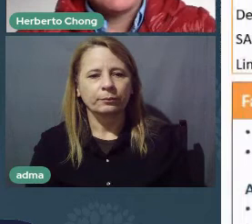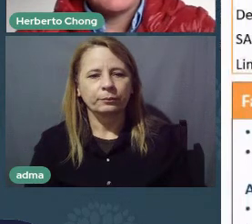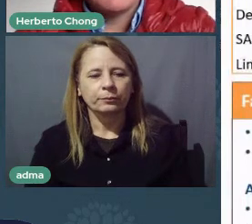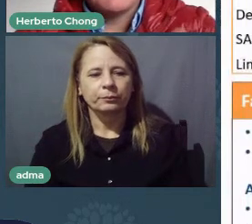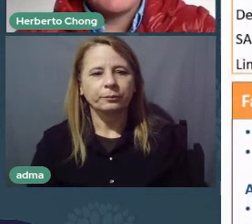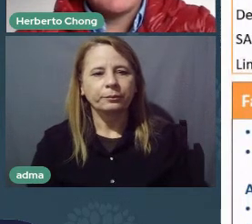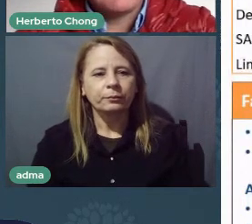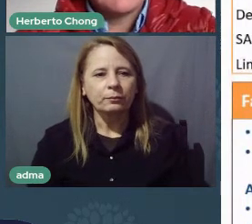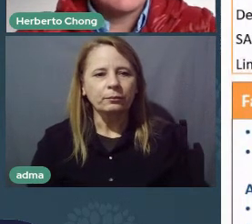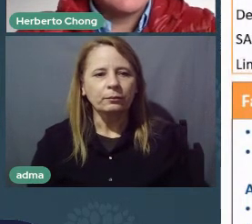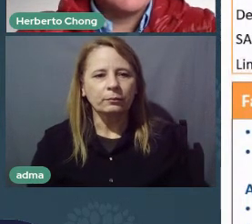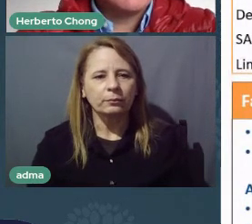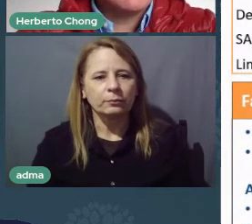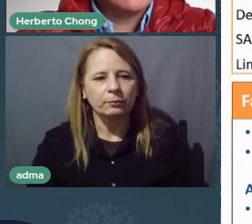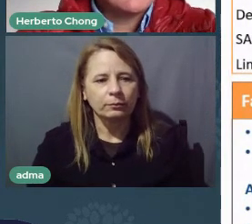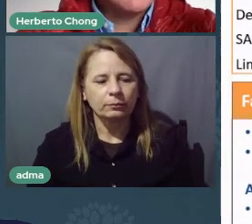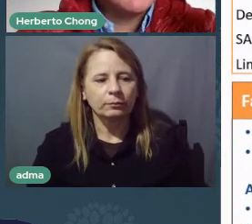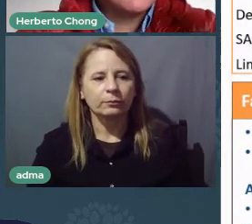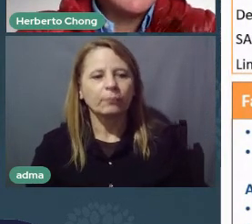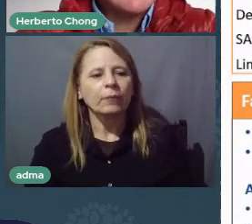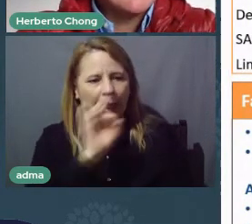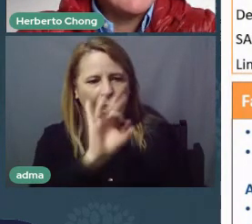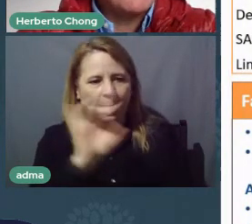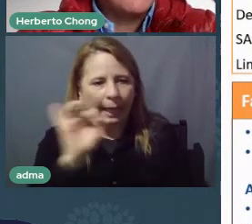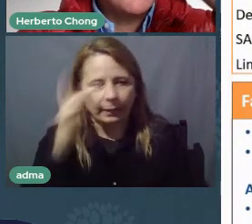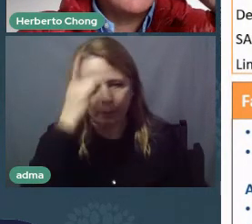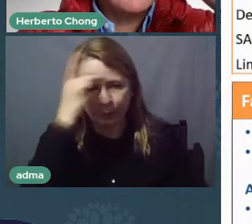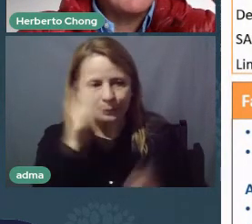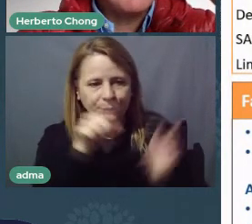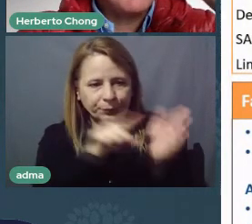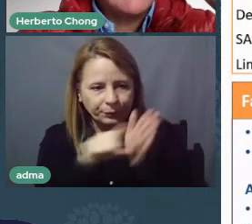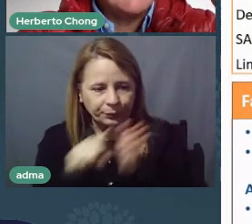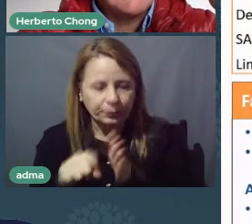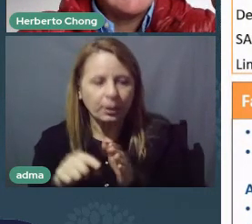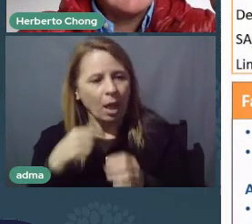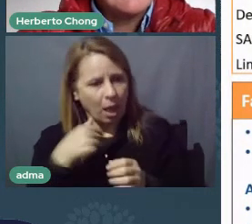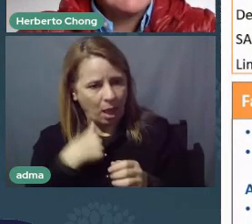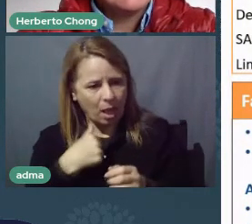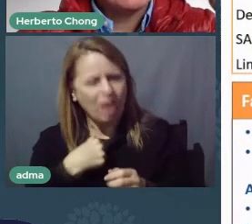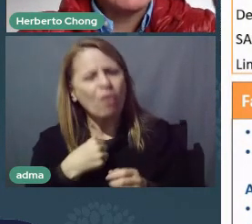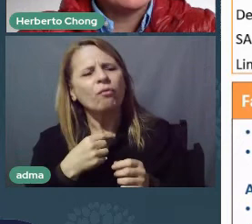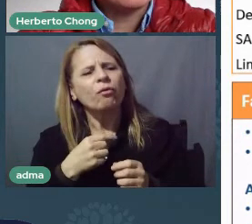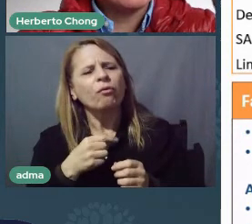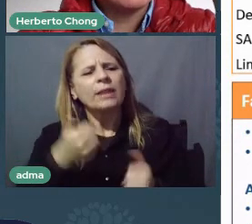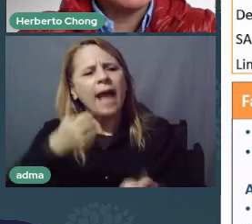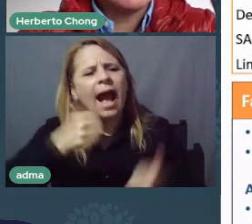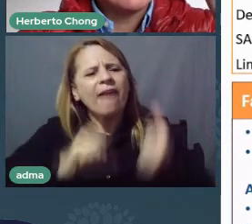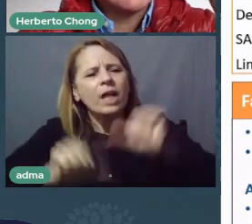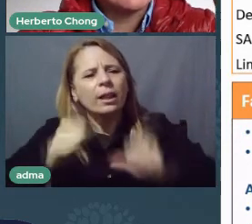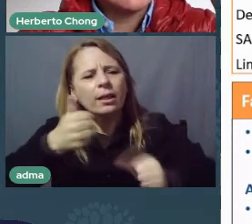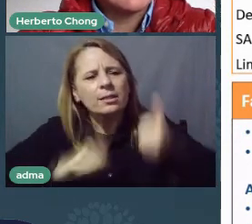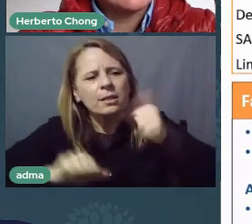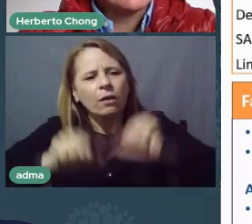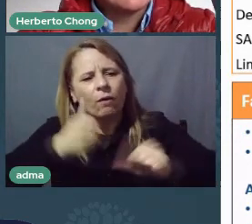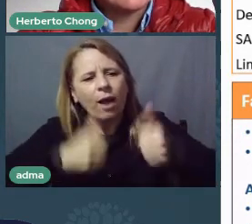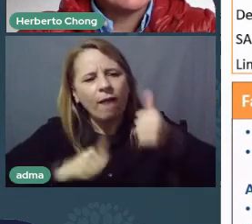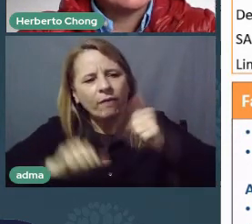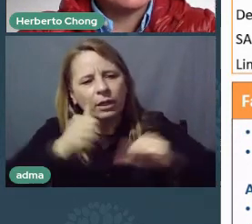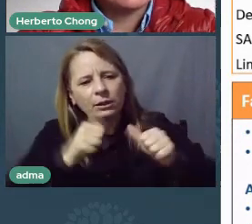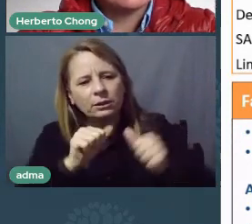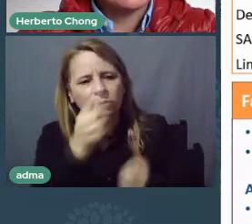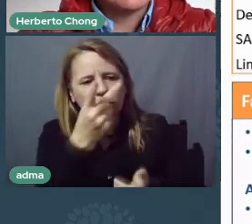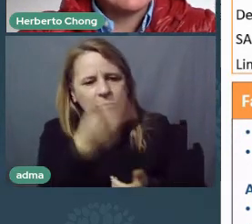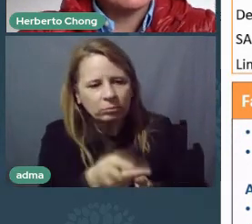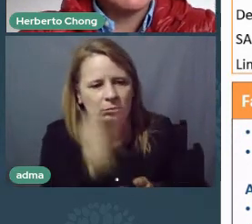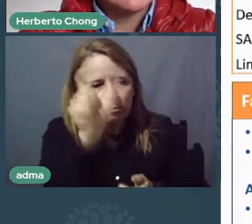Então, o tratamento eu já tinha falado que era individualizado, mas eu tratei como que eu devo avaliar. E agora nós vamos começar a entrar